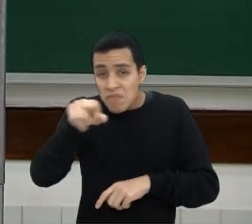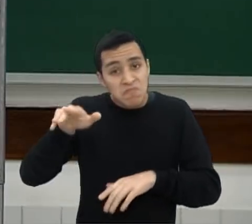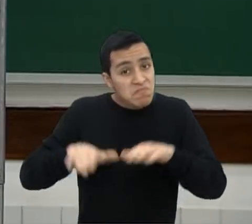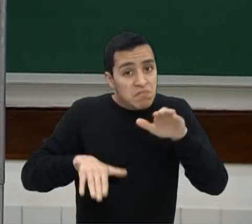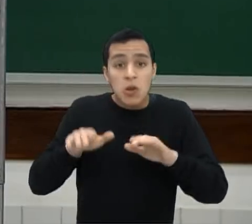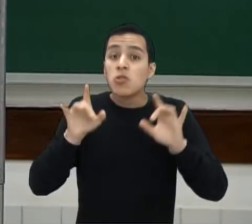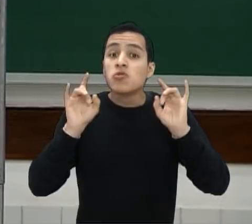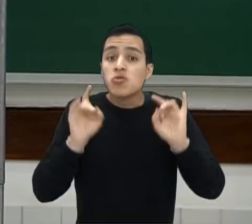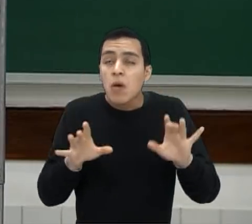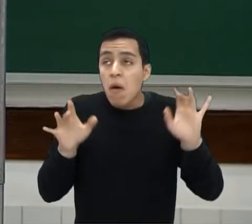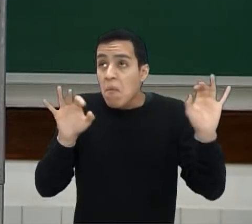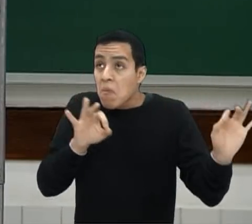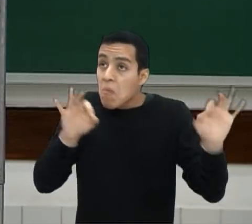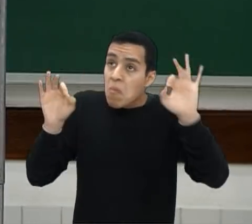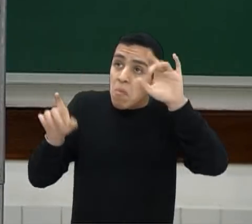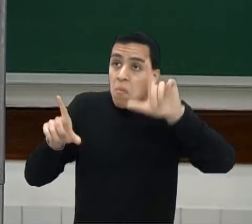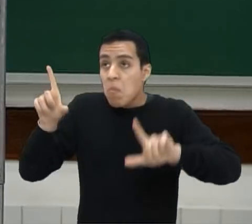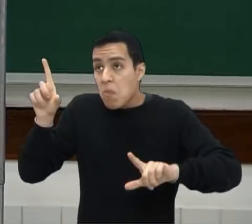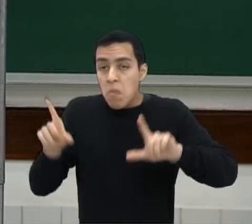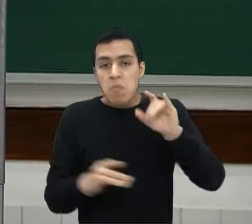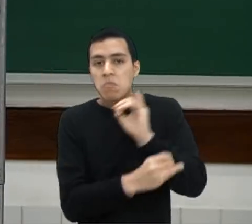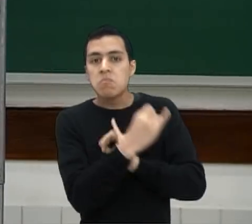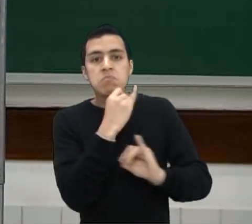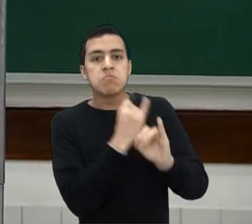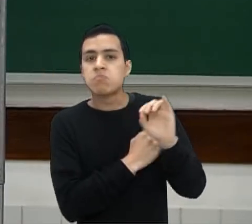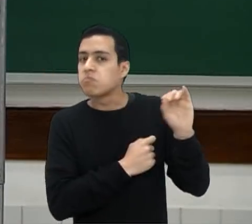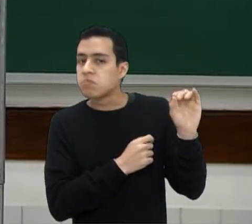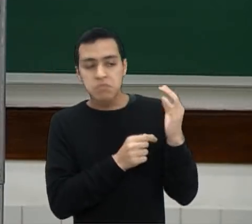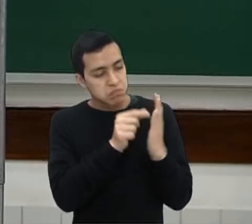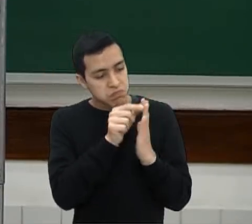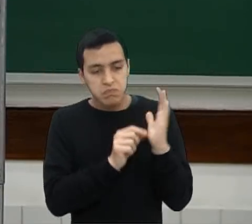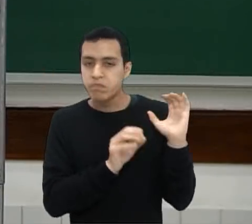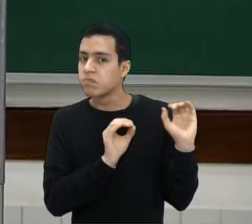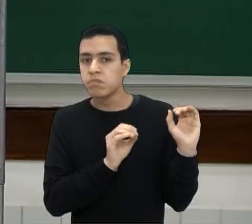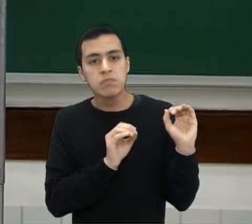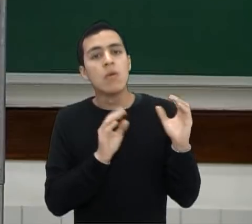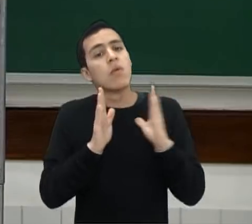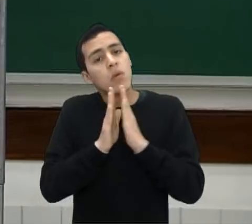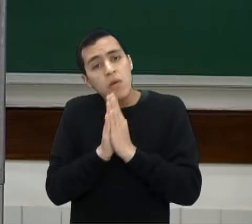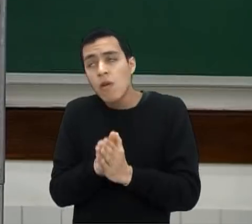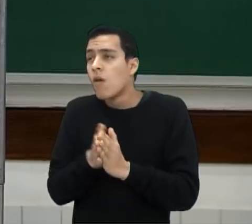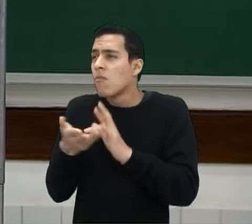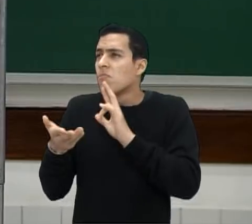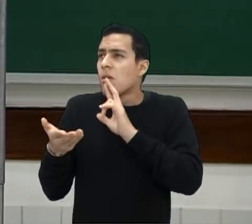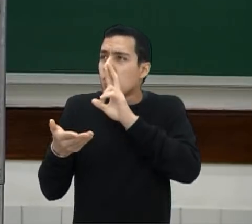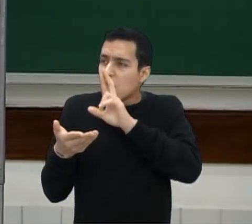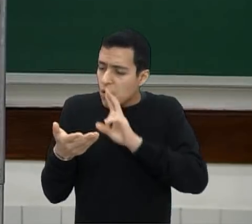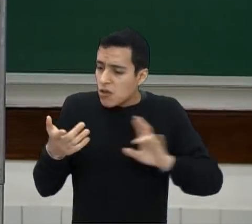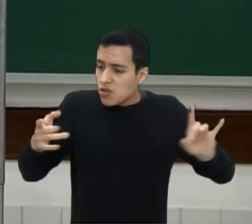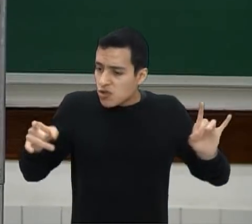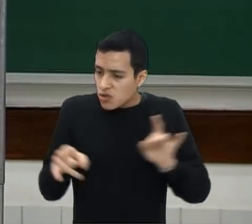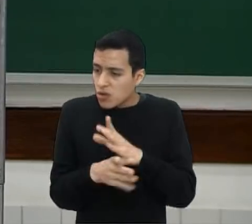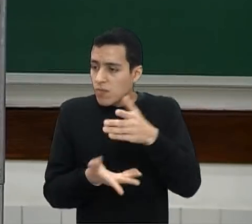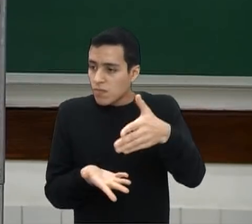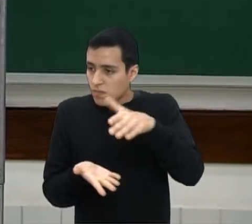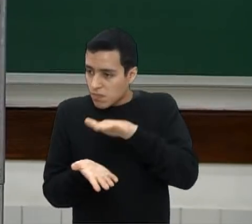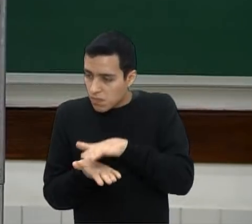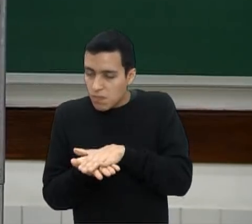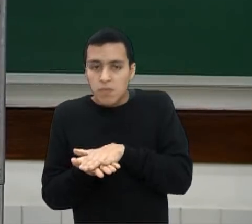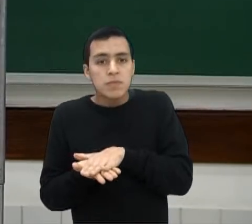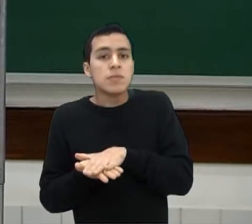as aulas pela TV e que não têm acesso ao aplicativo, realizem as atividades, deixem tudo anotado